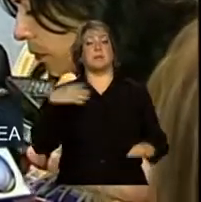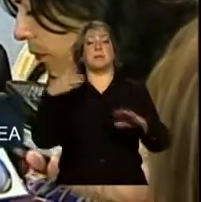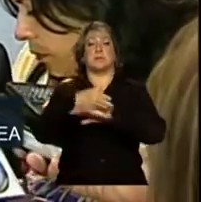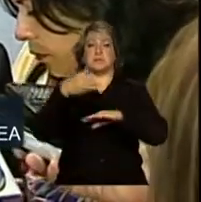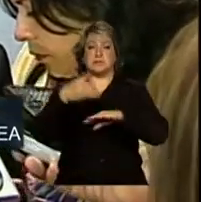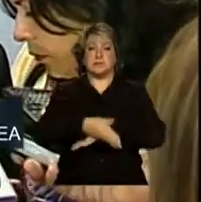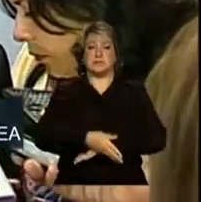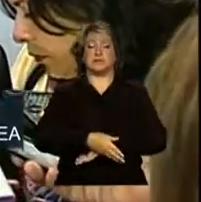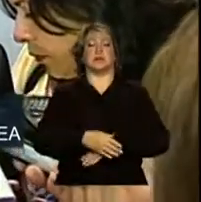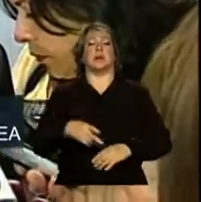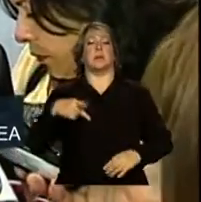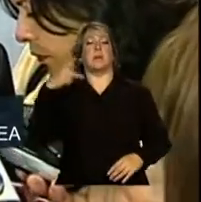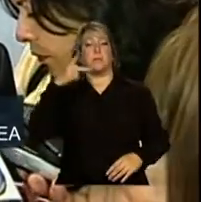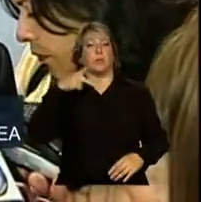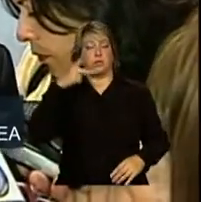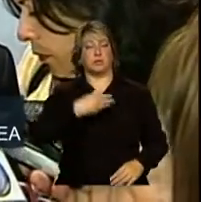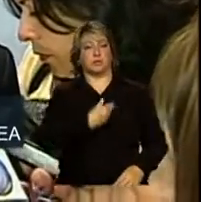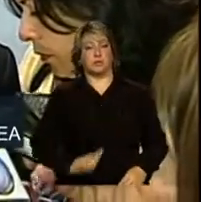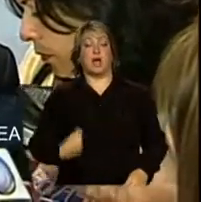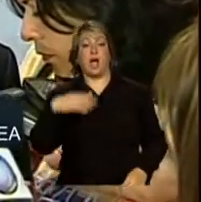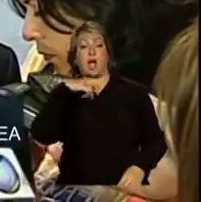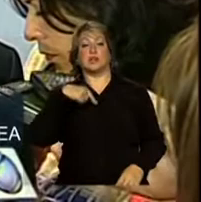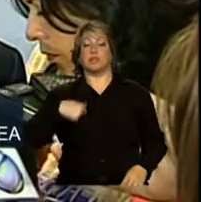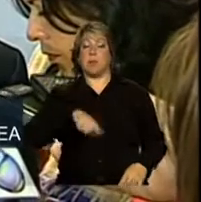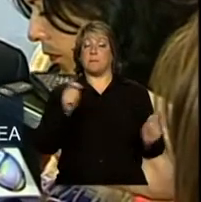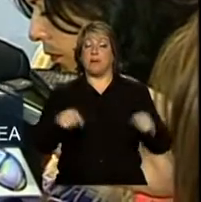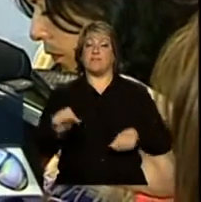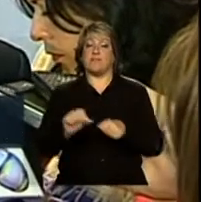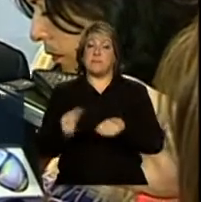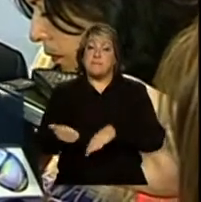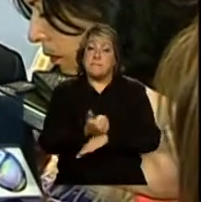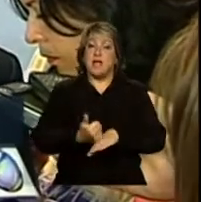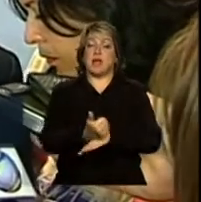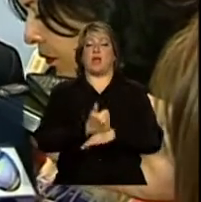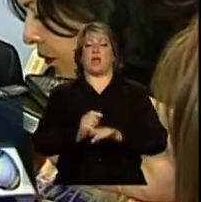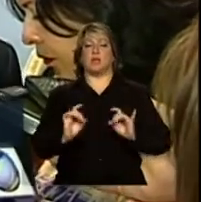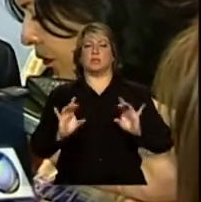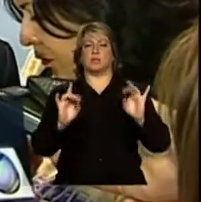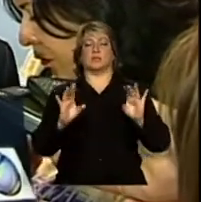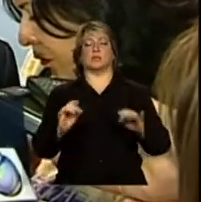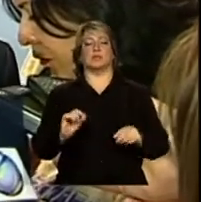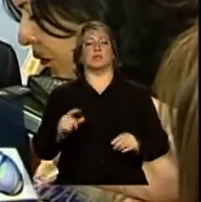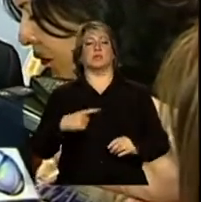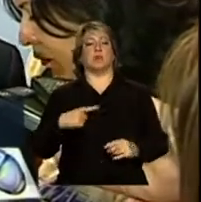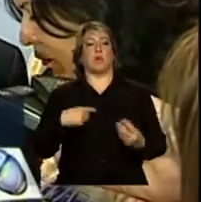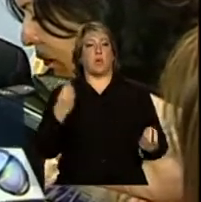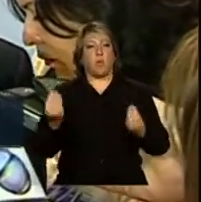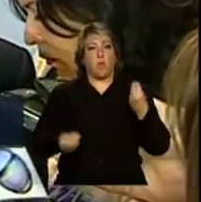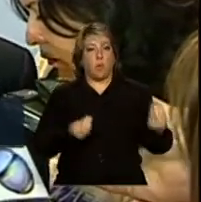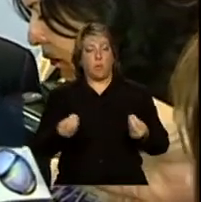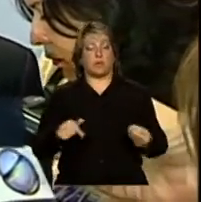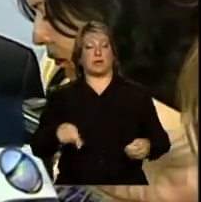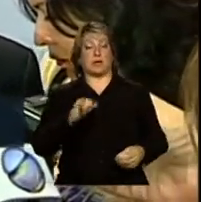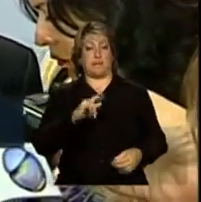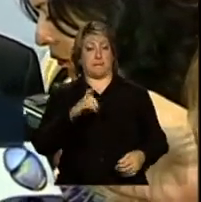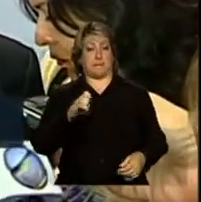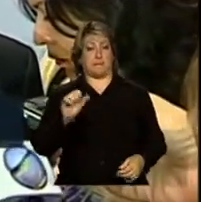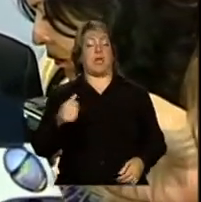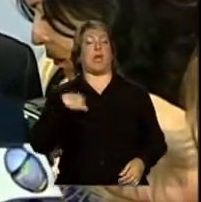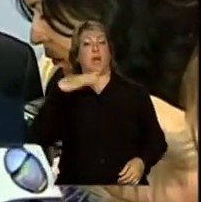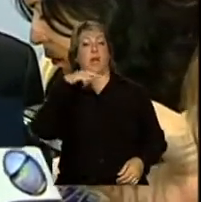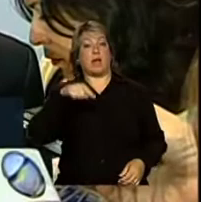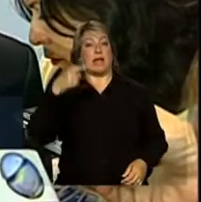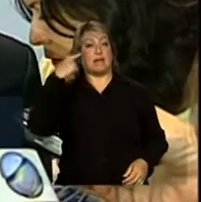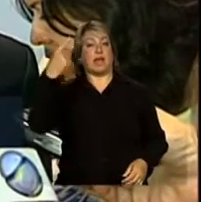eu só acho que a gente pode fazer mais e melhor esse papel. É a busca de excelência, de economicidade. Eu acho que o IPEA é uma usina